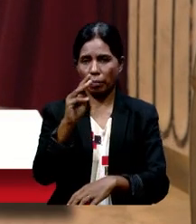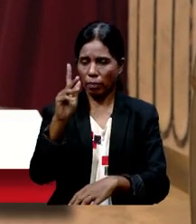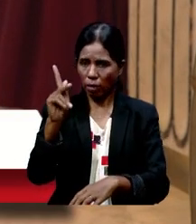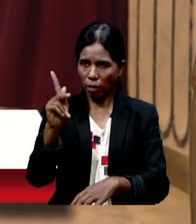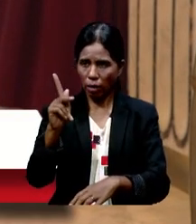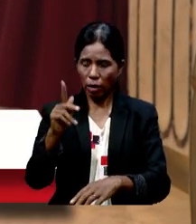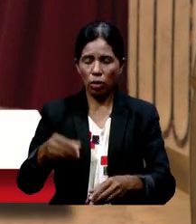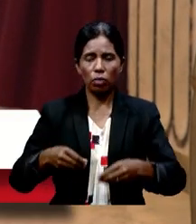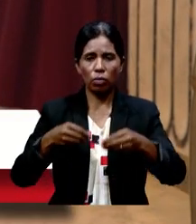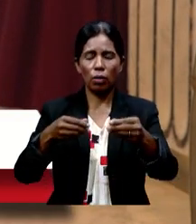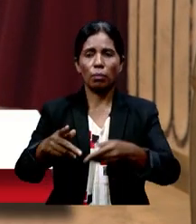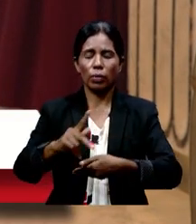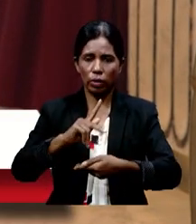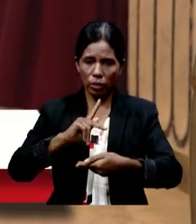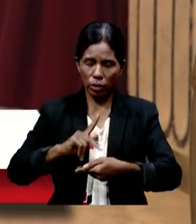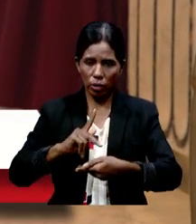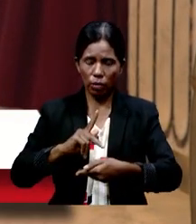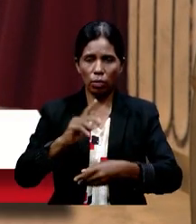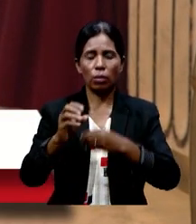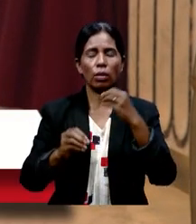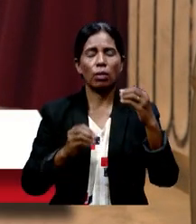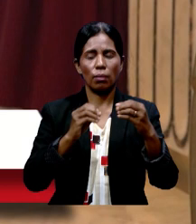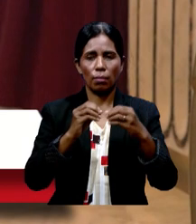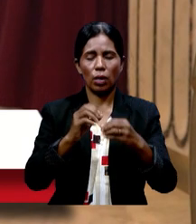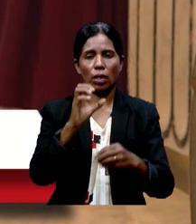fo proteção ba komersio, e